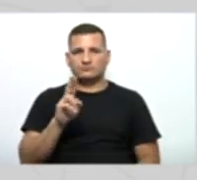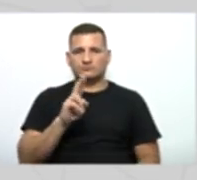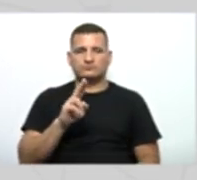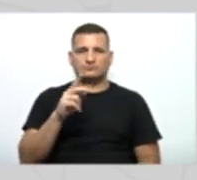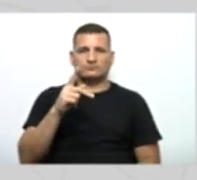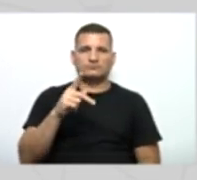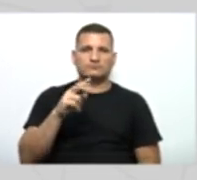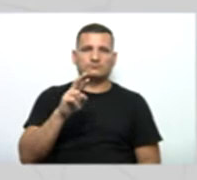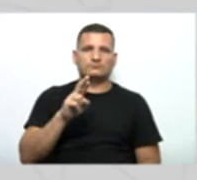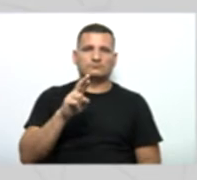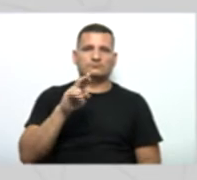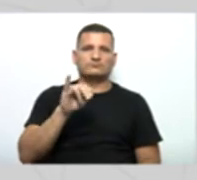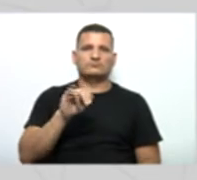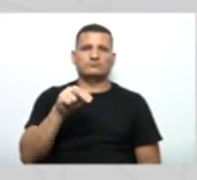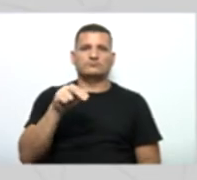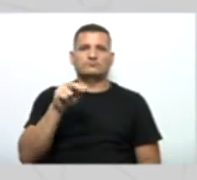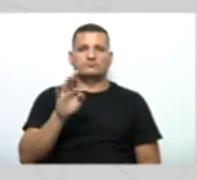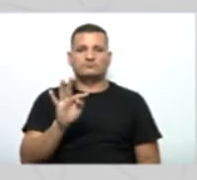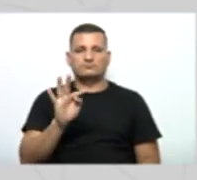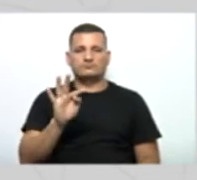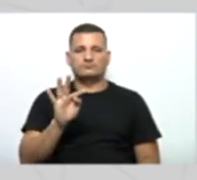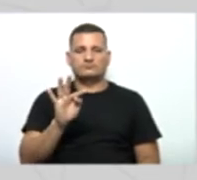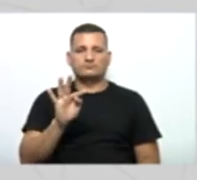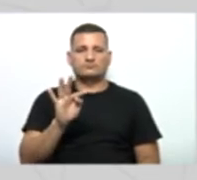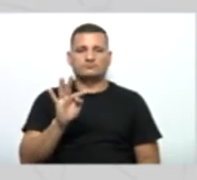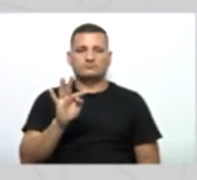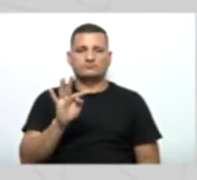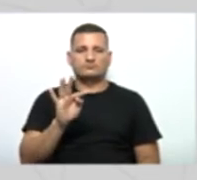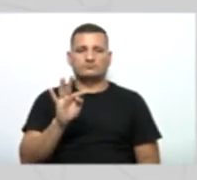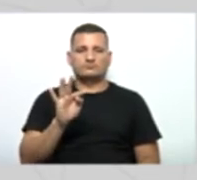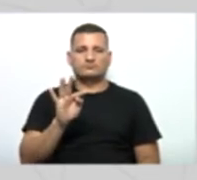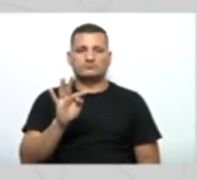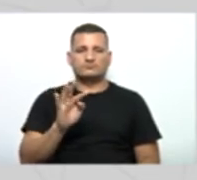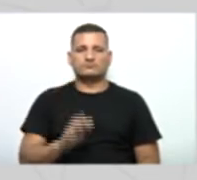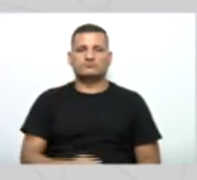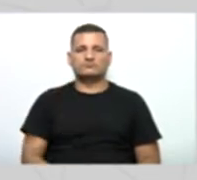print para exibir uma mensagem na tela e faria lá, ó,